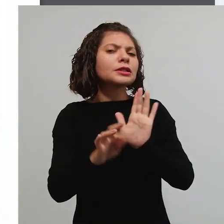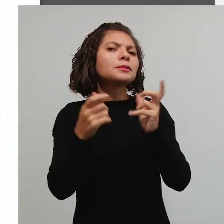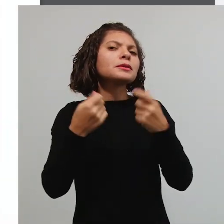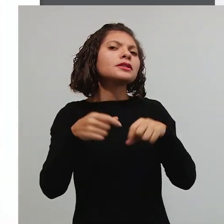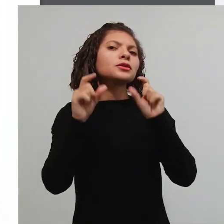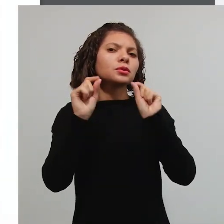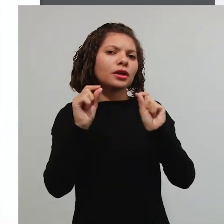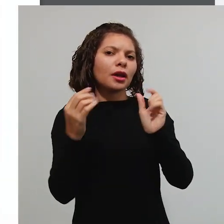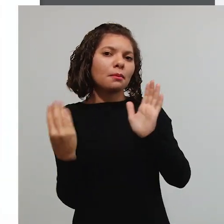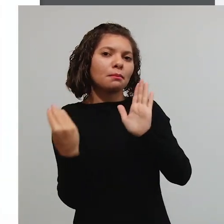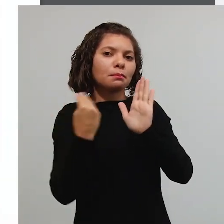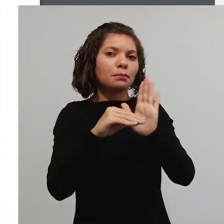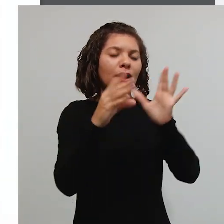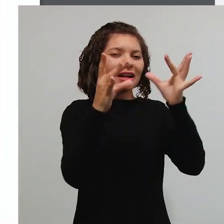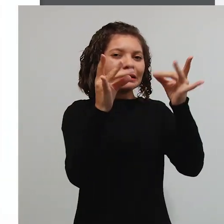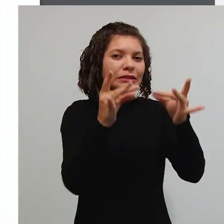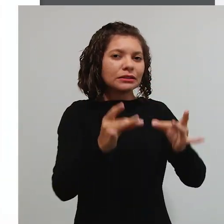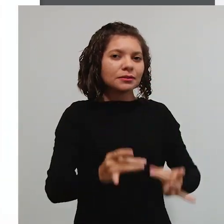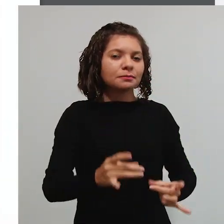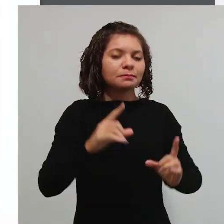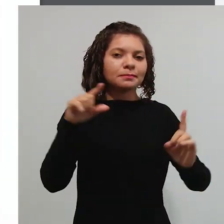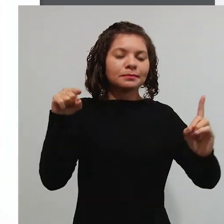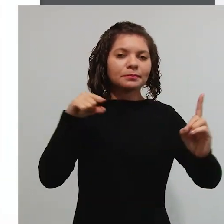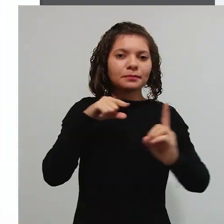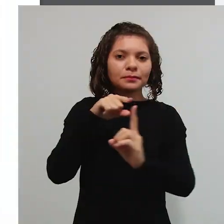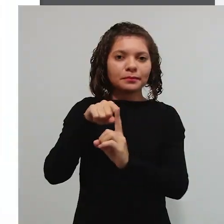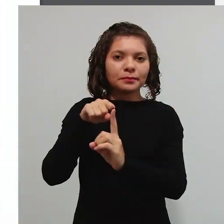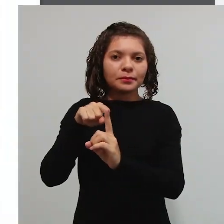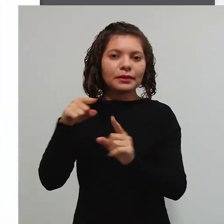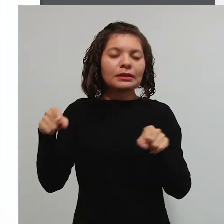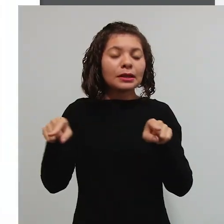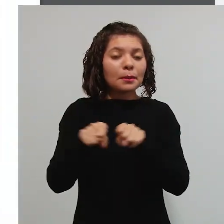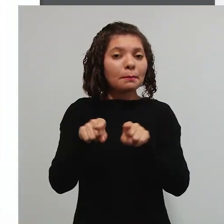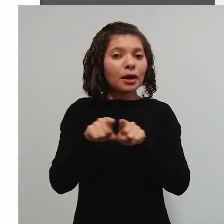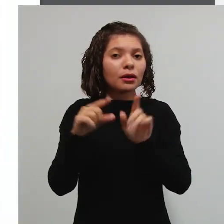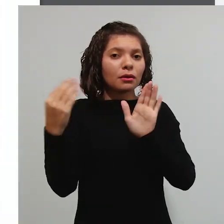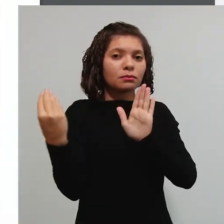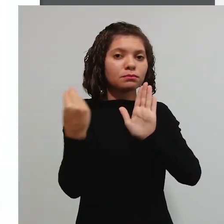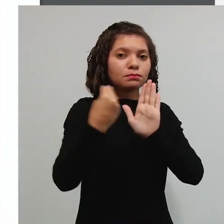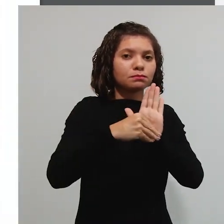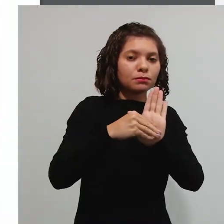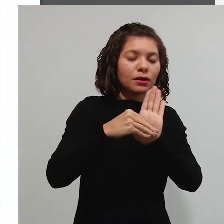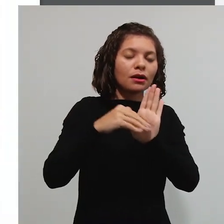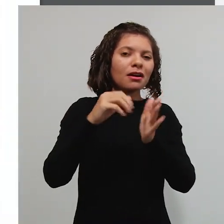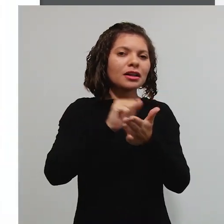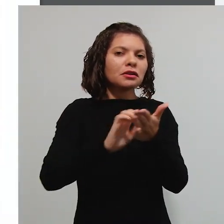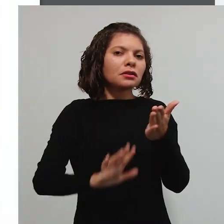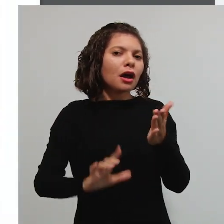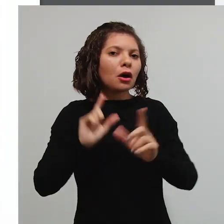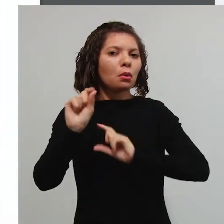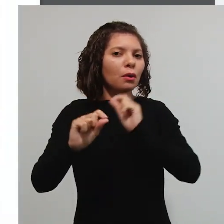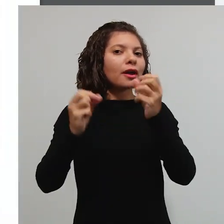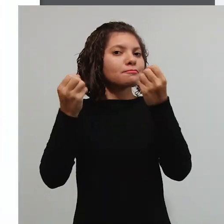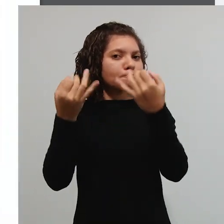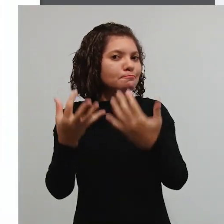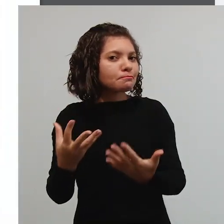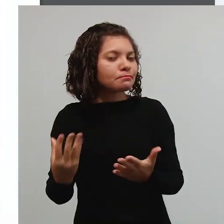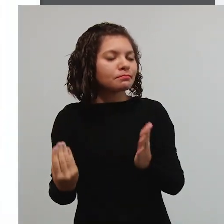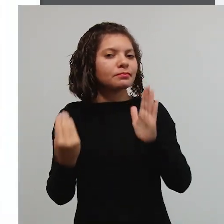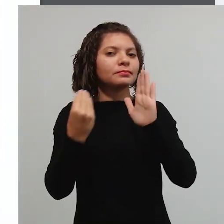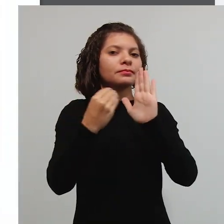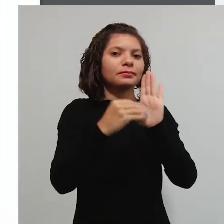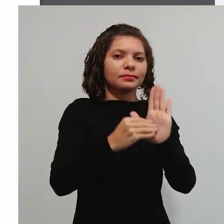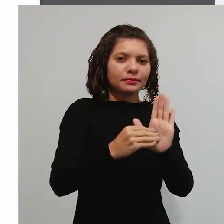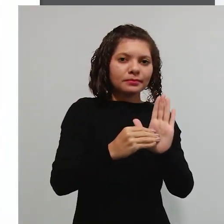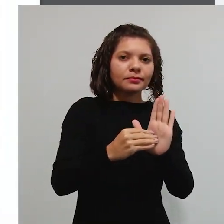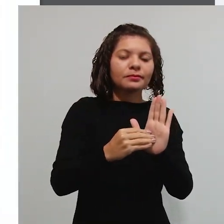descrever os objetivos, tem que informar quais são as linhas gerais das atividades de práticas colaborativas de estudo em